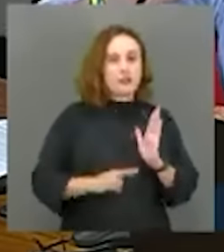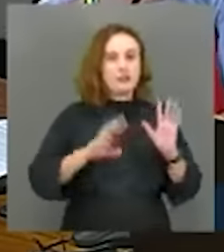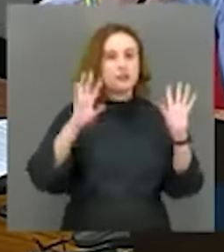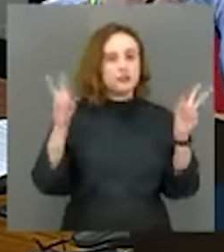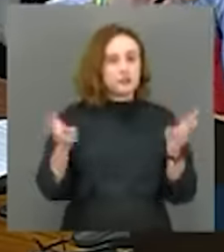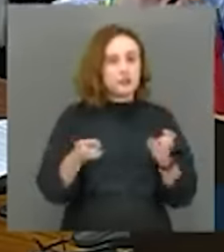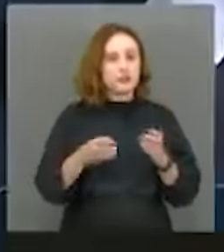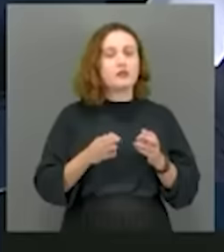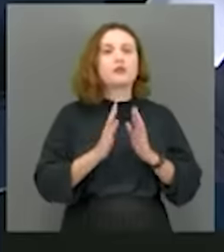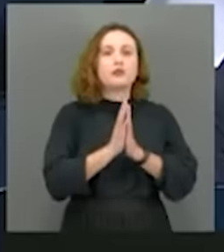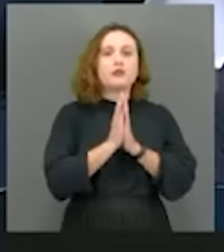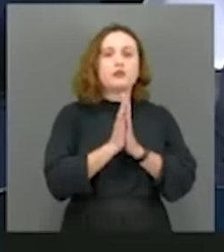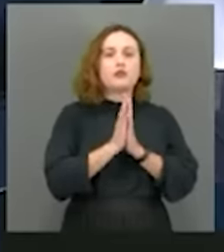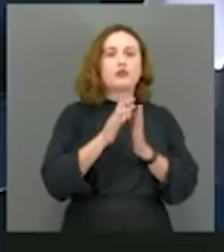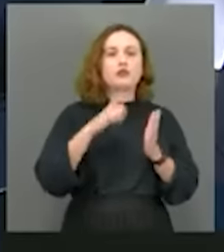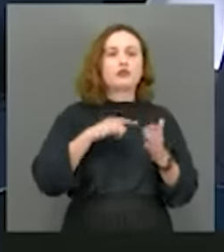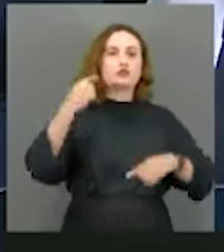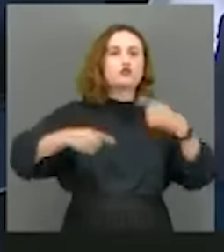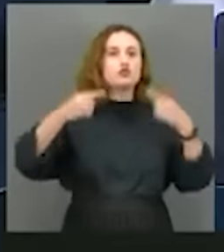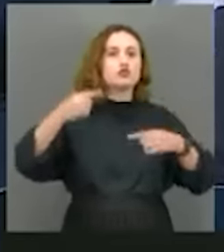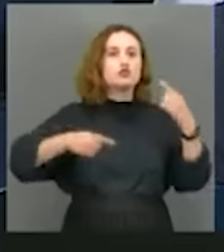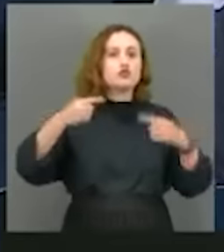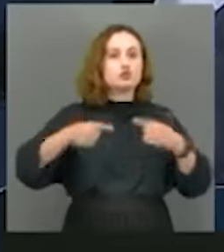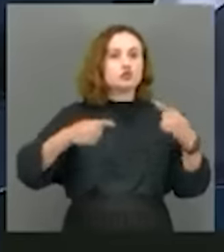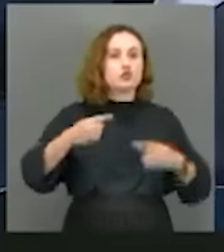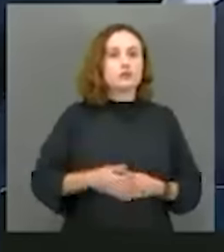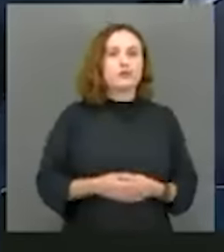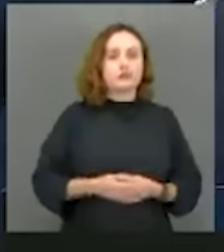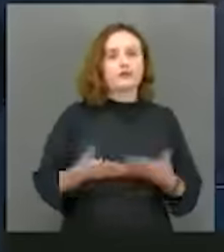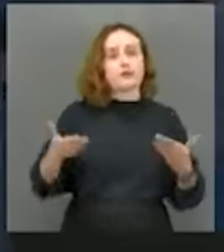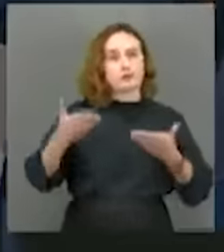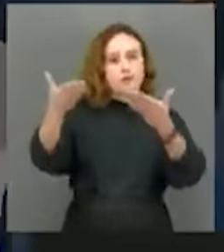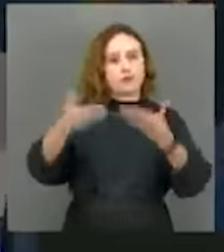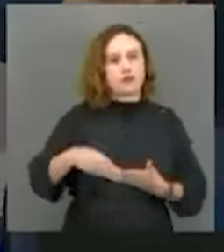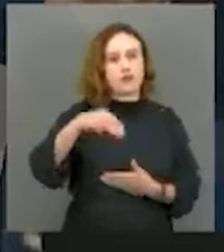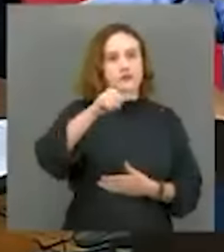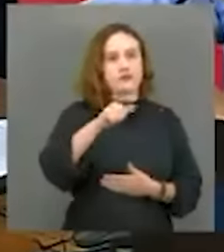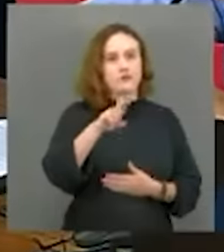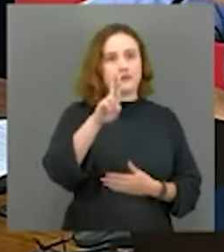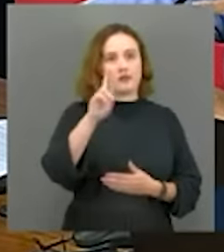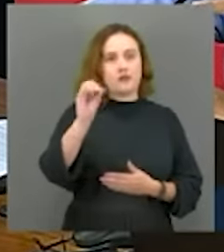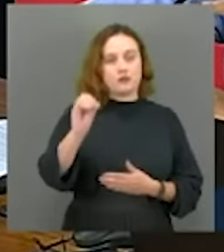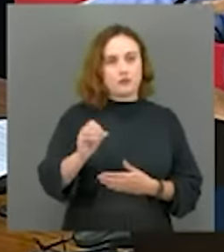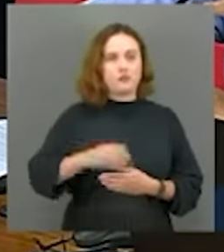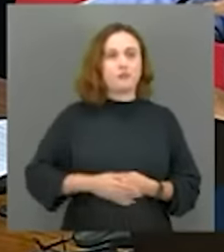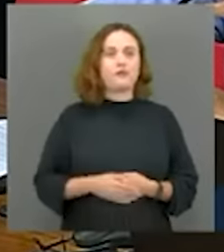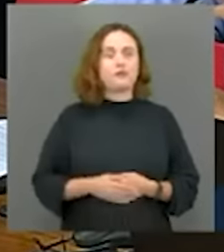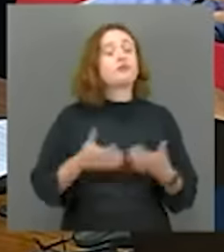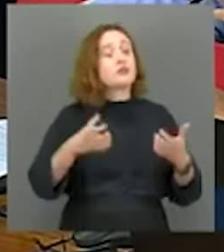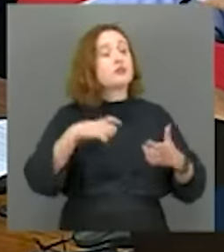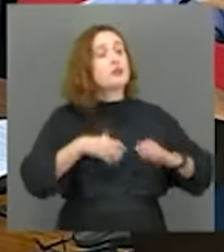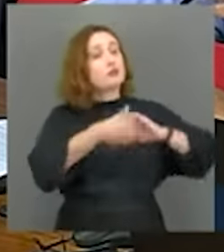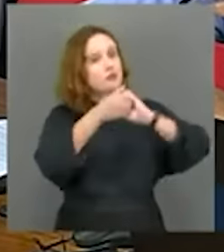apresentado sor Presidente para discutir a matéria concedo a palavra ao senador Magno Malta eu quero cumprimentar também o deputado Kim